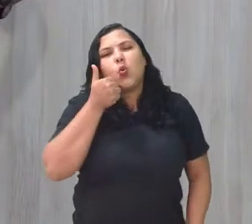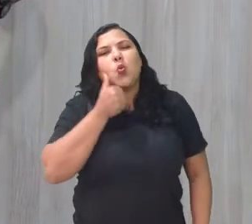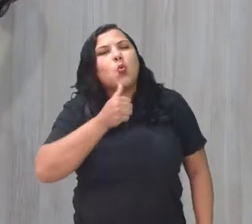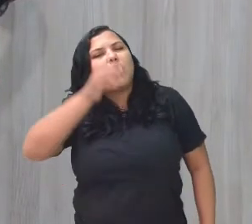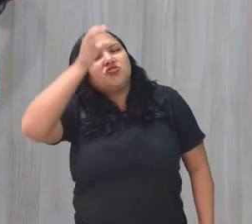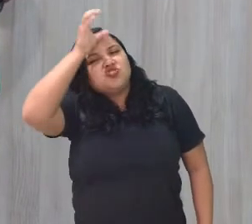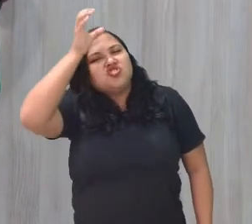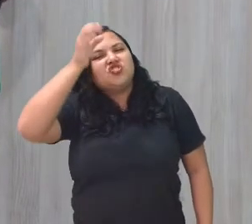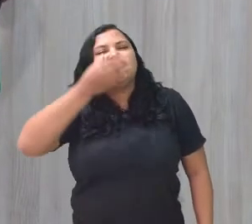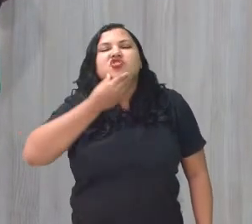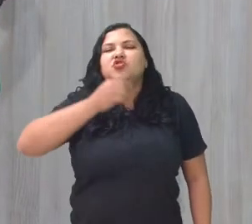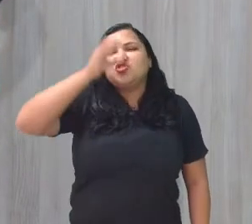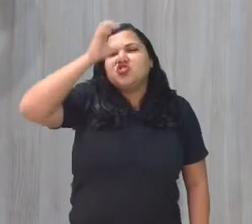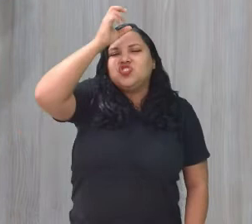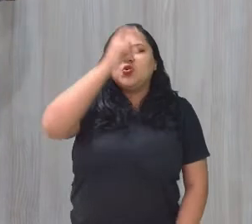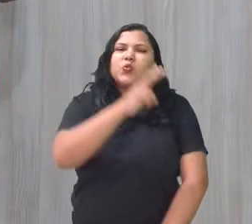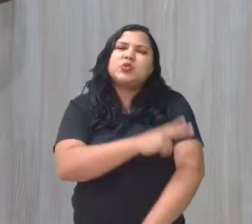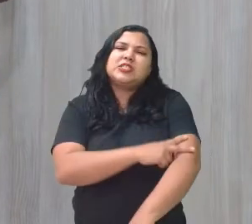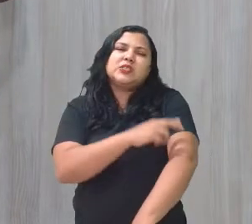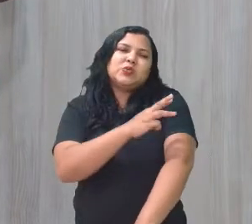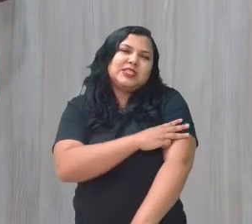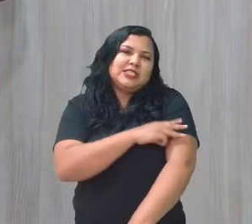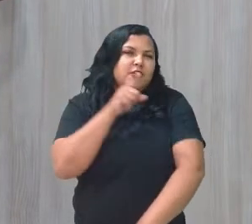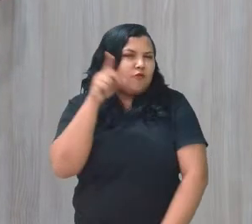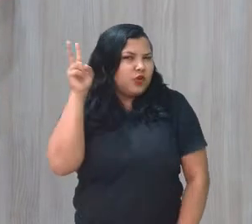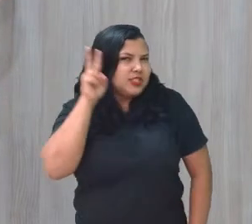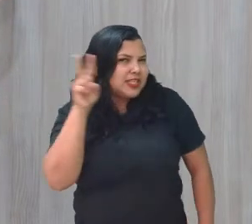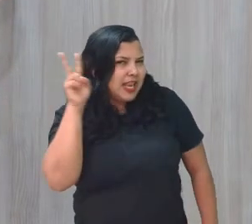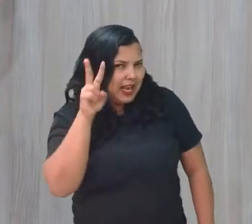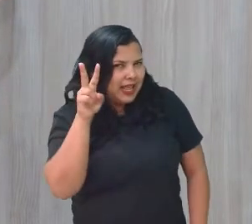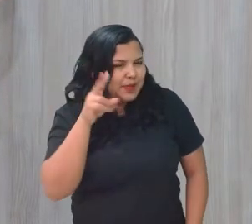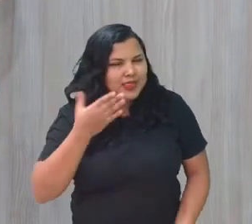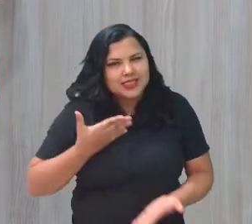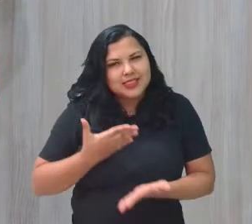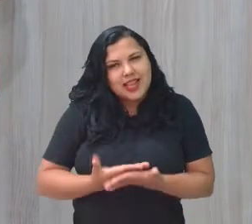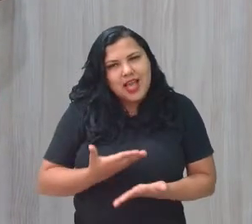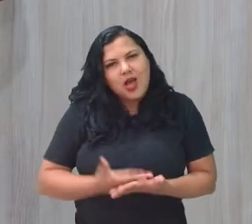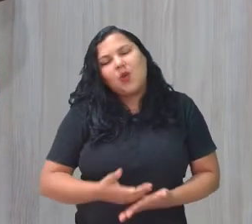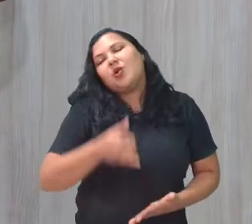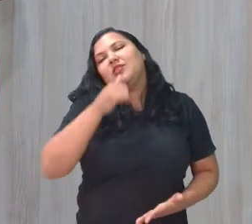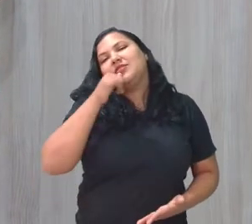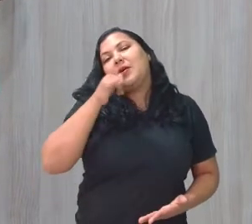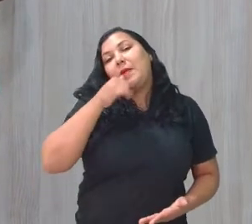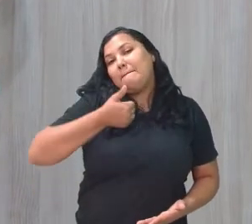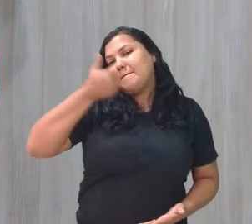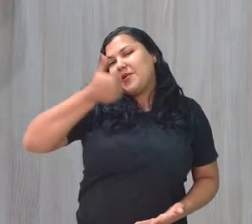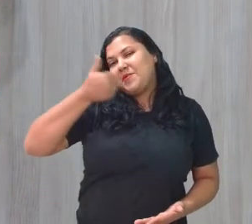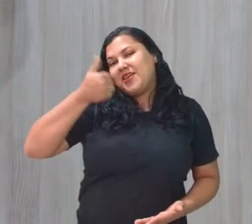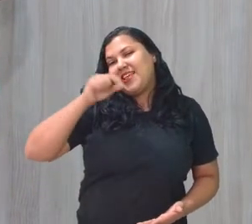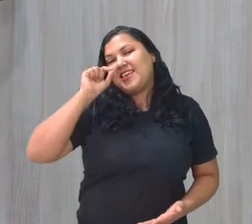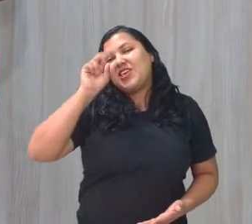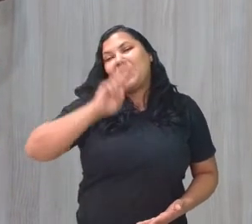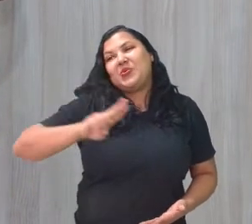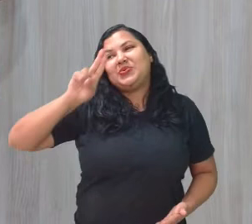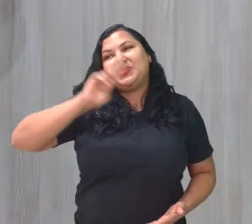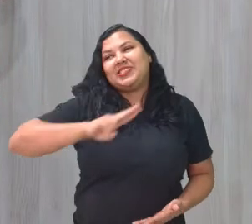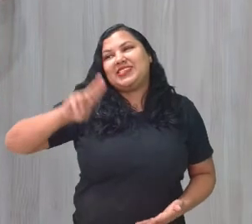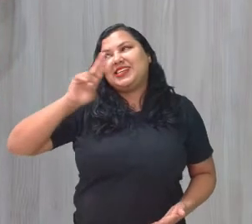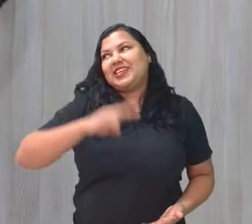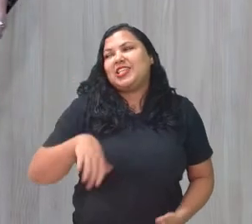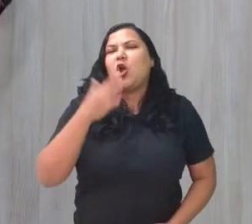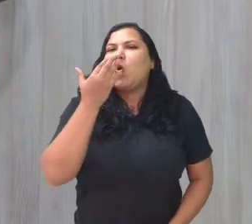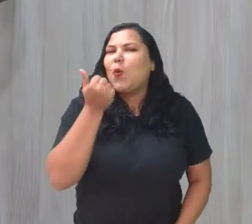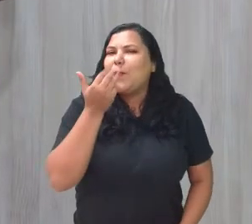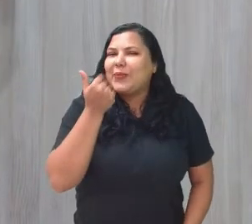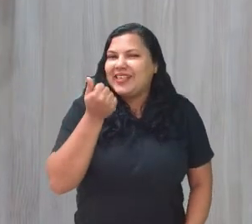do segundo ano, do terceiro ano. Lembra? Todo mundo lembra daquela aula, a primeira aula de fração, que é uma aula que fala mais de comida do